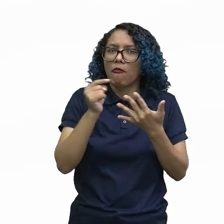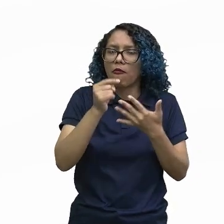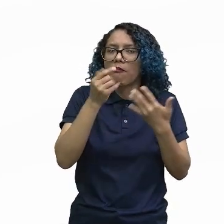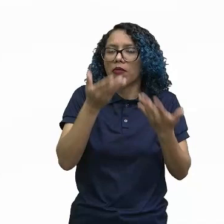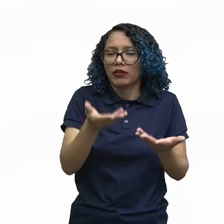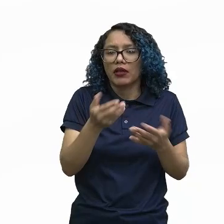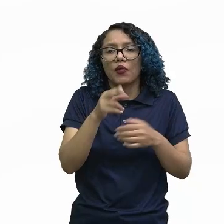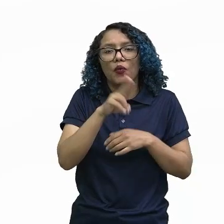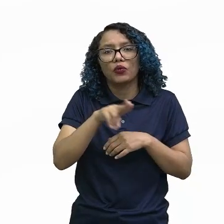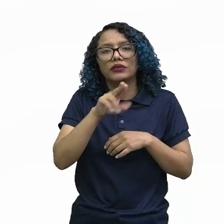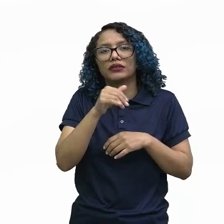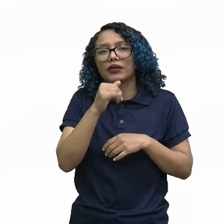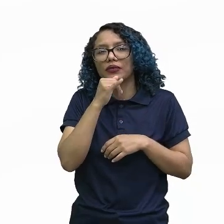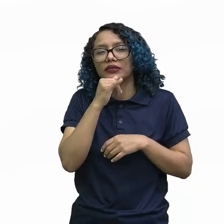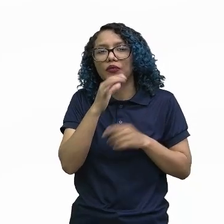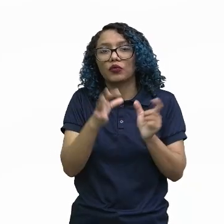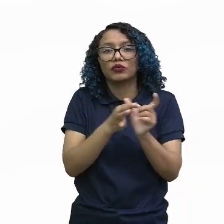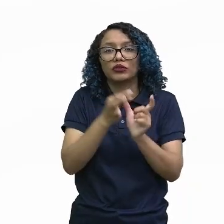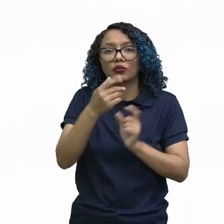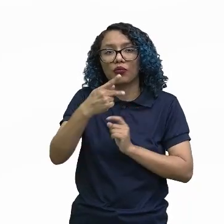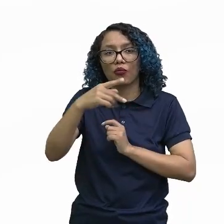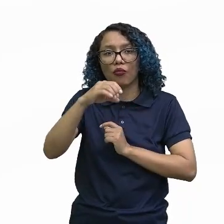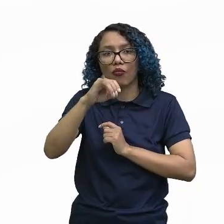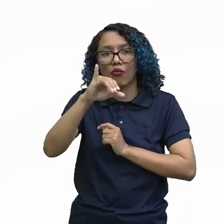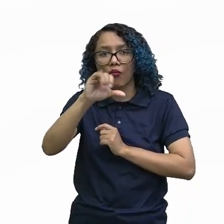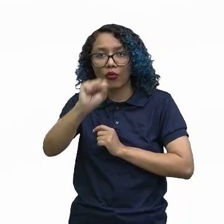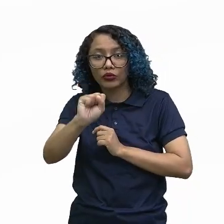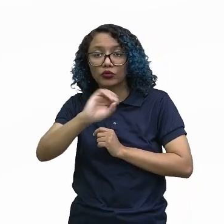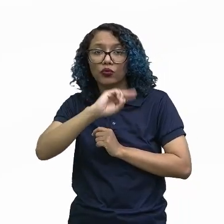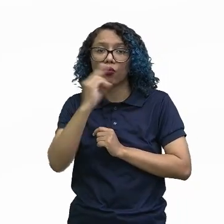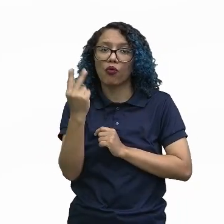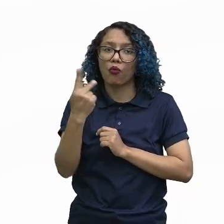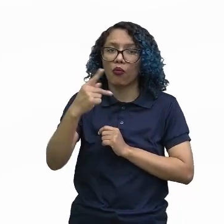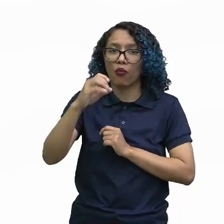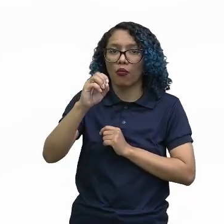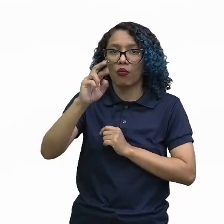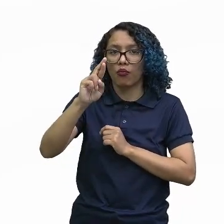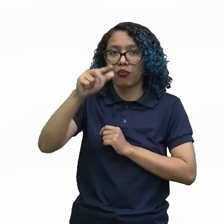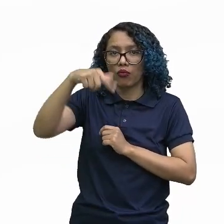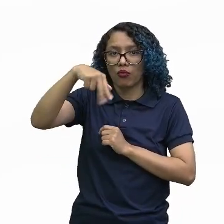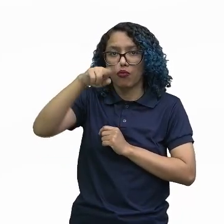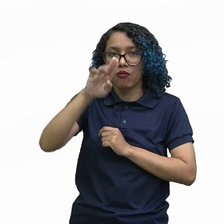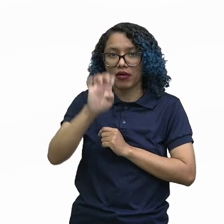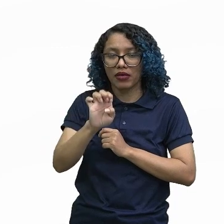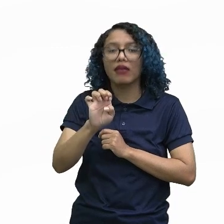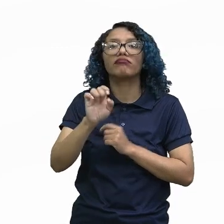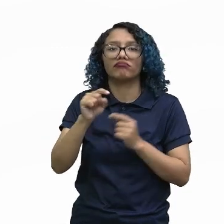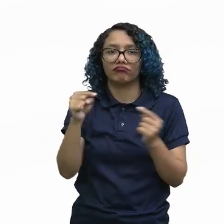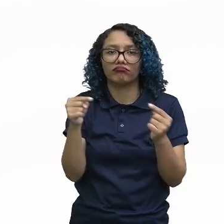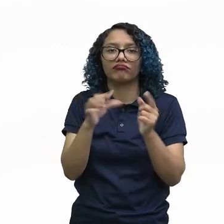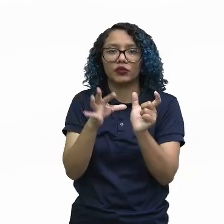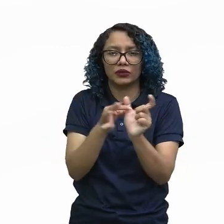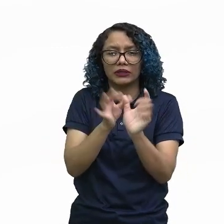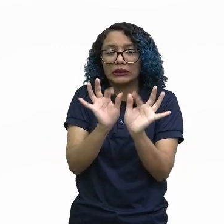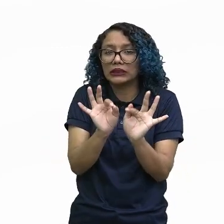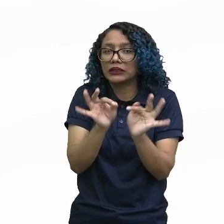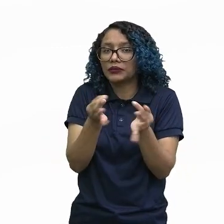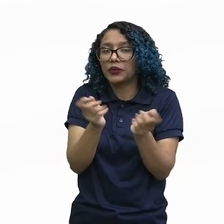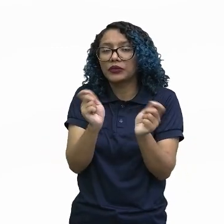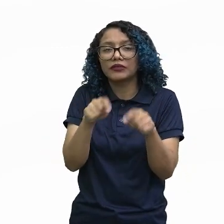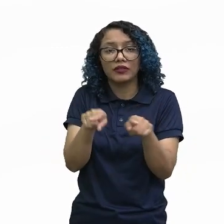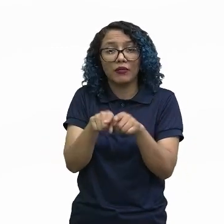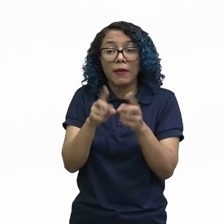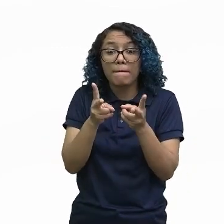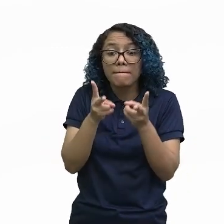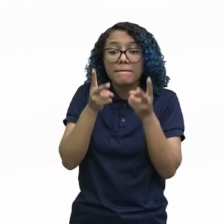o pois, o porquê, que são conjunções mais simples, que você pode identificar de maneira mais fácil,